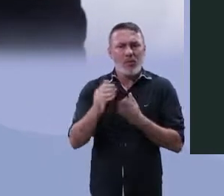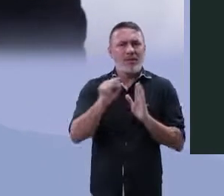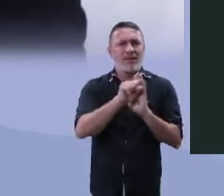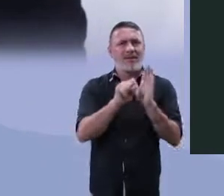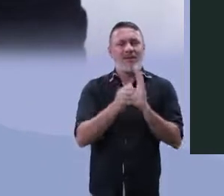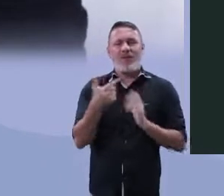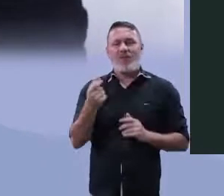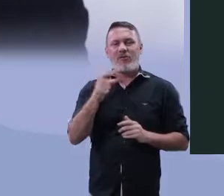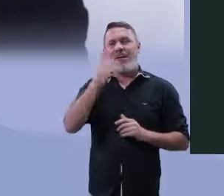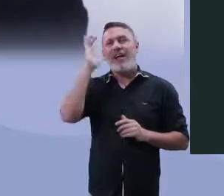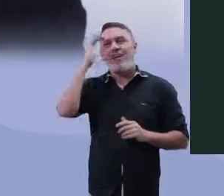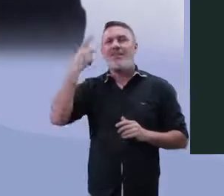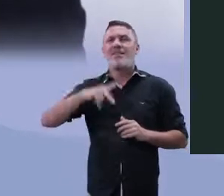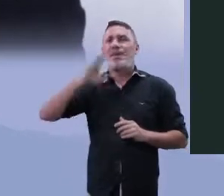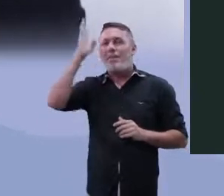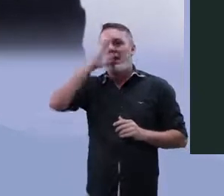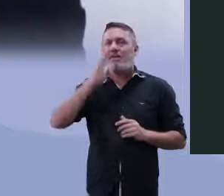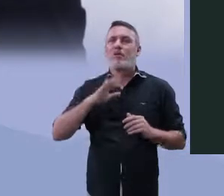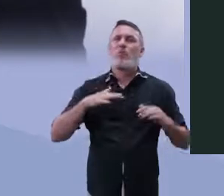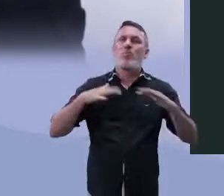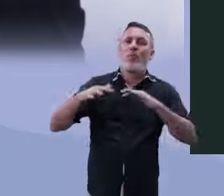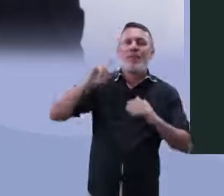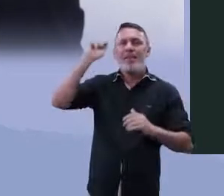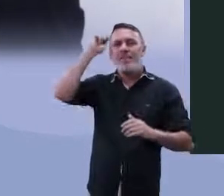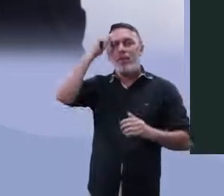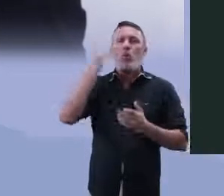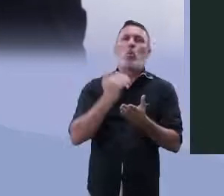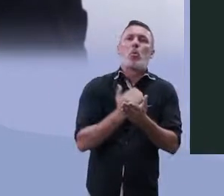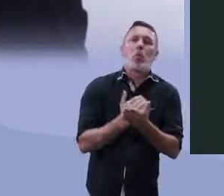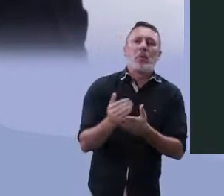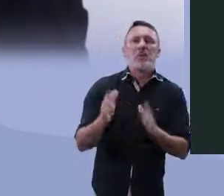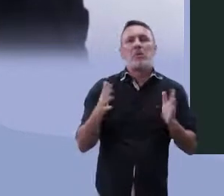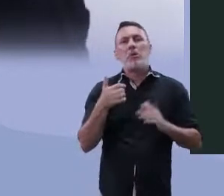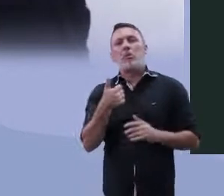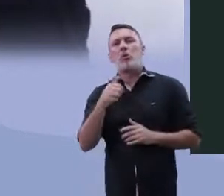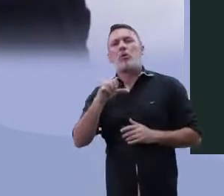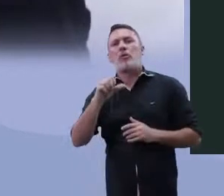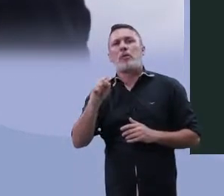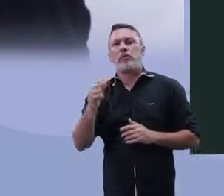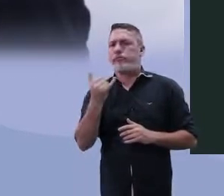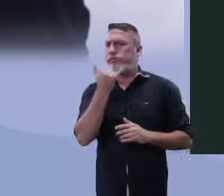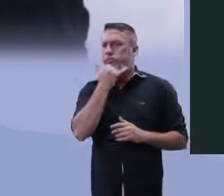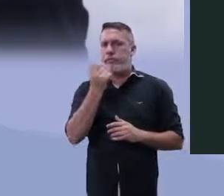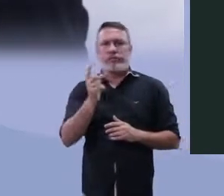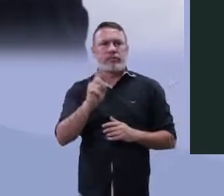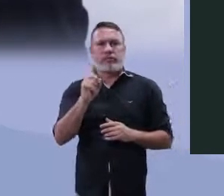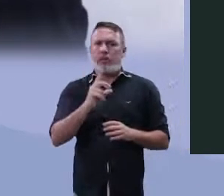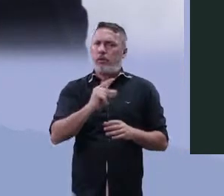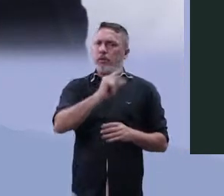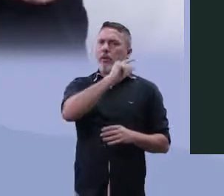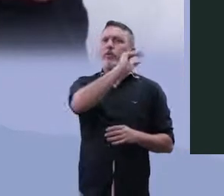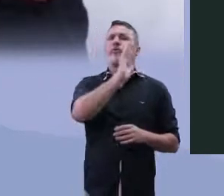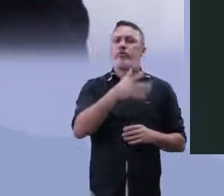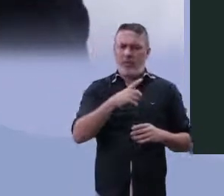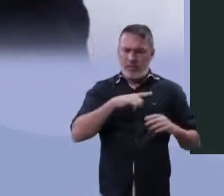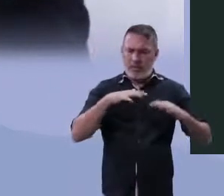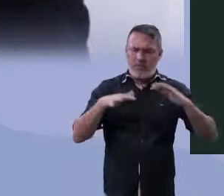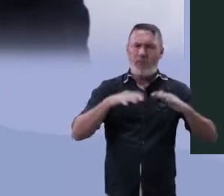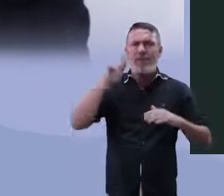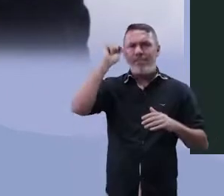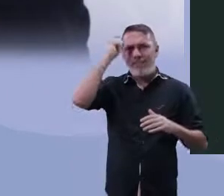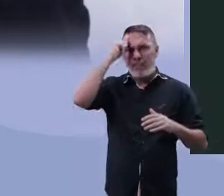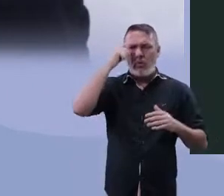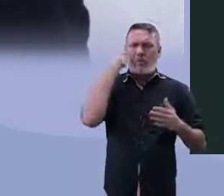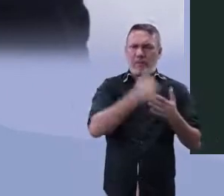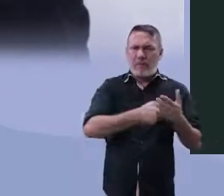século XX. A gente acha que no Brasil o movimento negro só vai começar a se articular nos anos 80, mas não, ele vem desde muito antes,